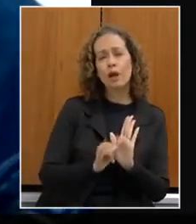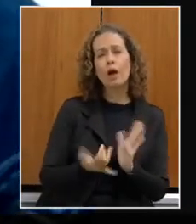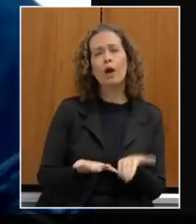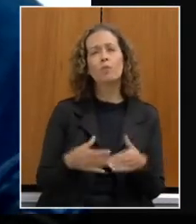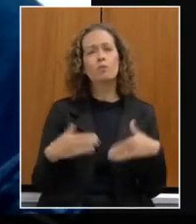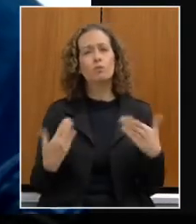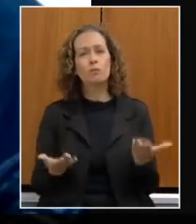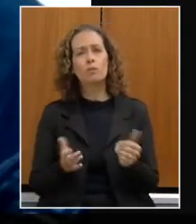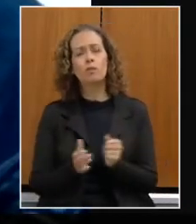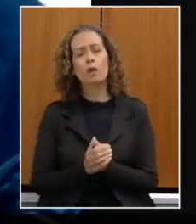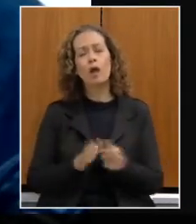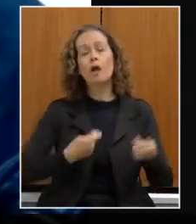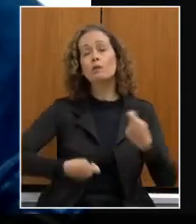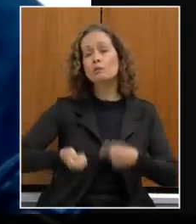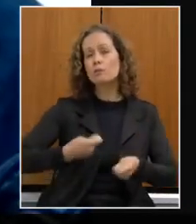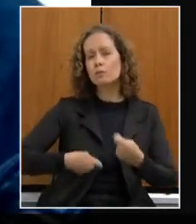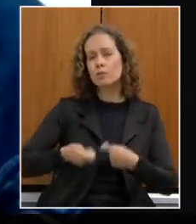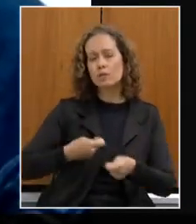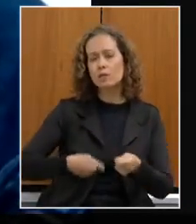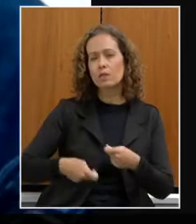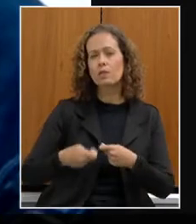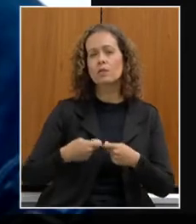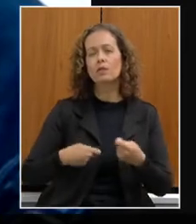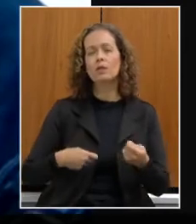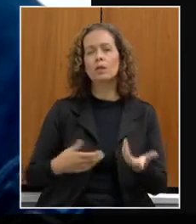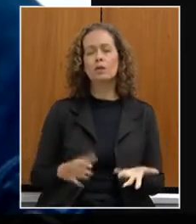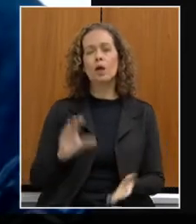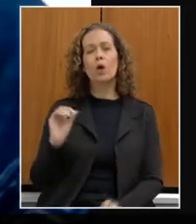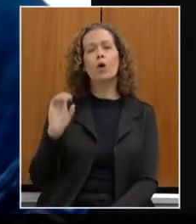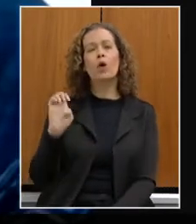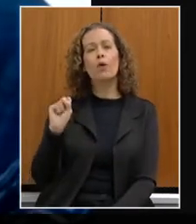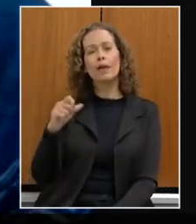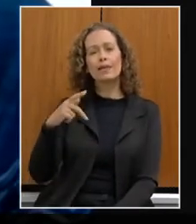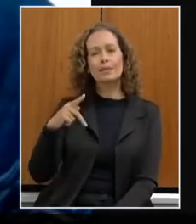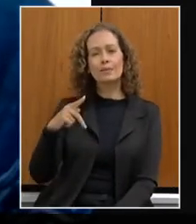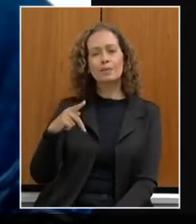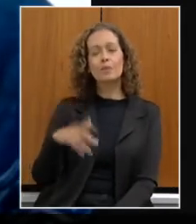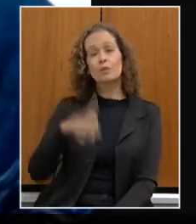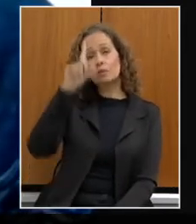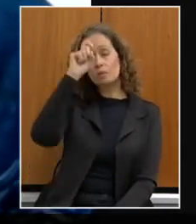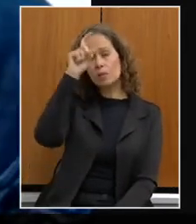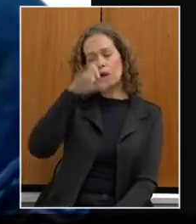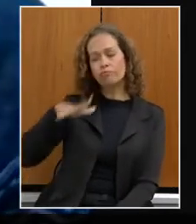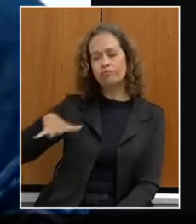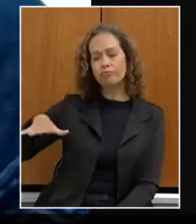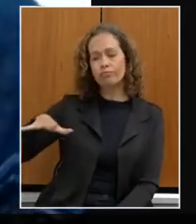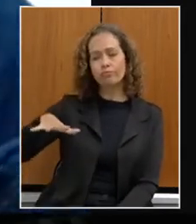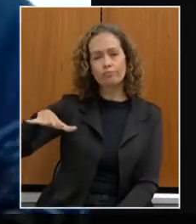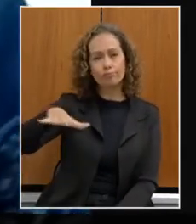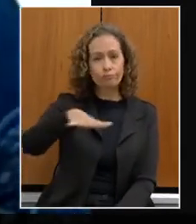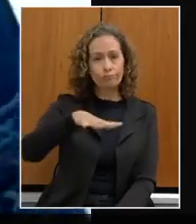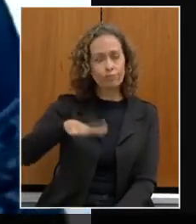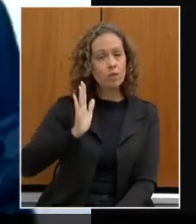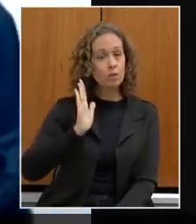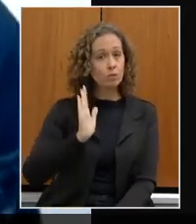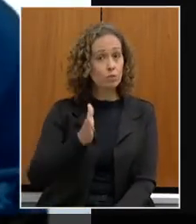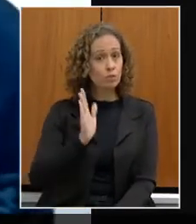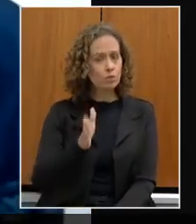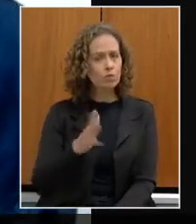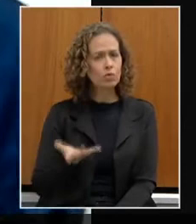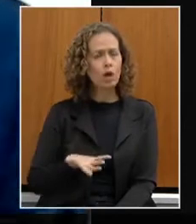a administração das OS no hospital regional já tivemos um primeiro